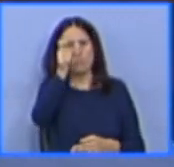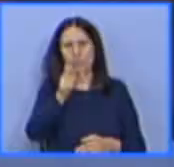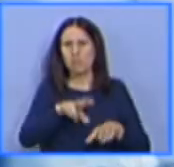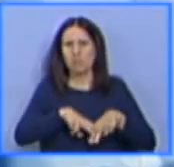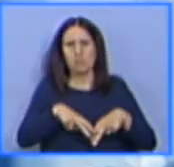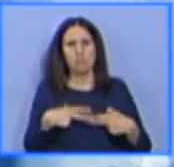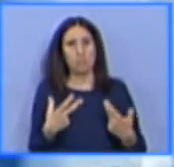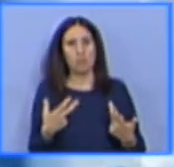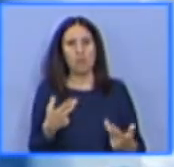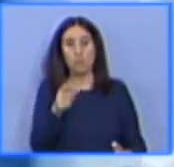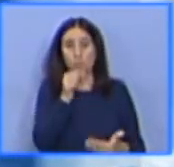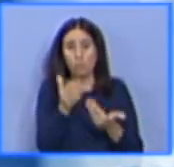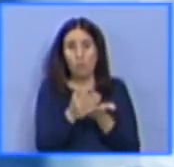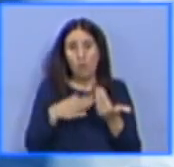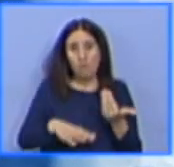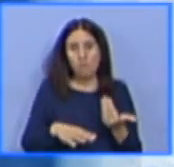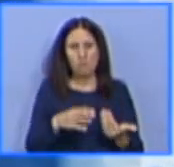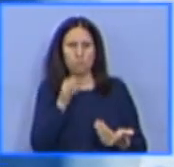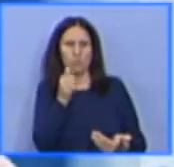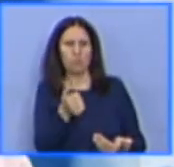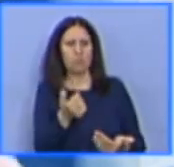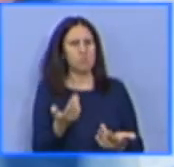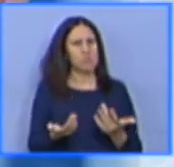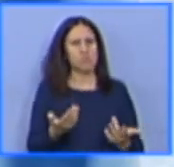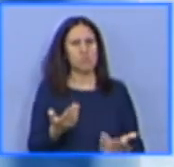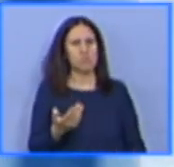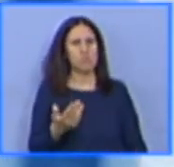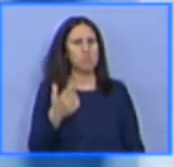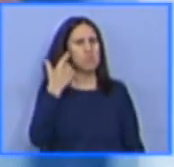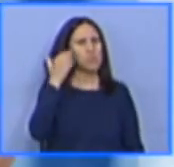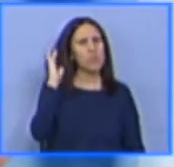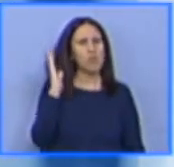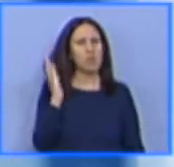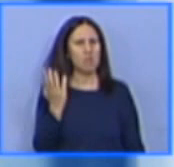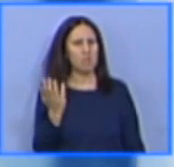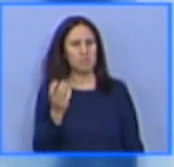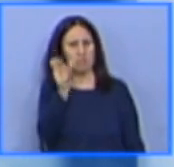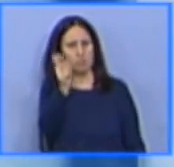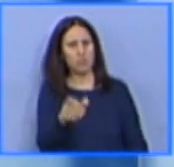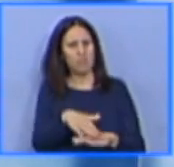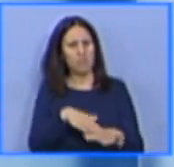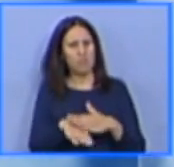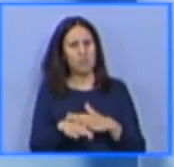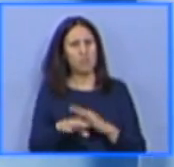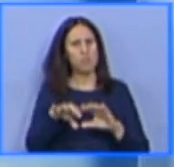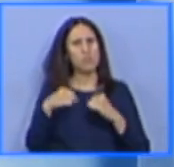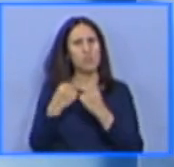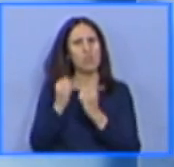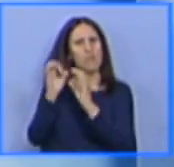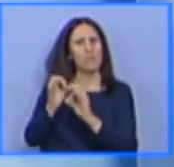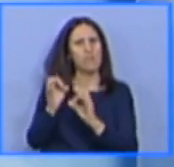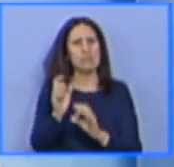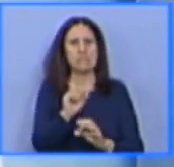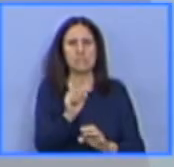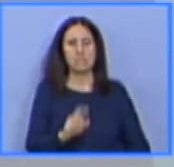não é? Dizer, tu queres morrer? Morre. Ou seja, deita-se para trás tudo o que a pessoa fez pela sociedade. Não é isso que se pretende. É ir pela